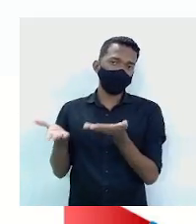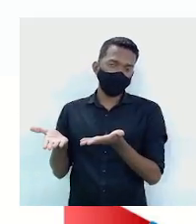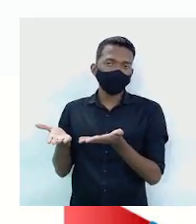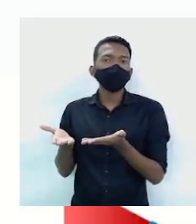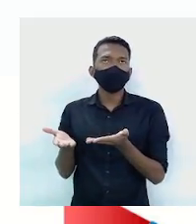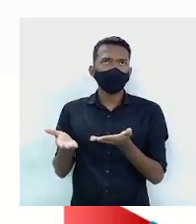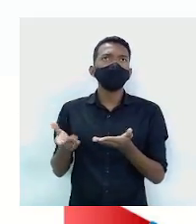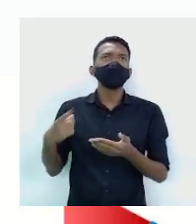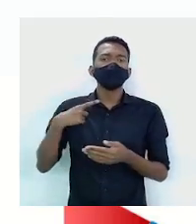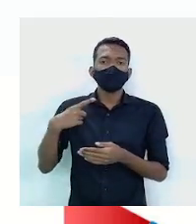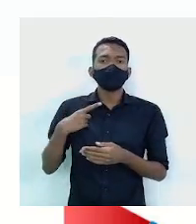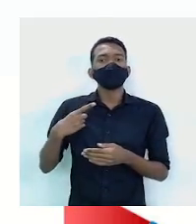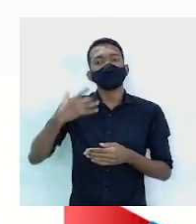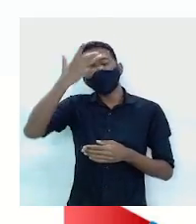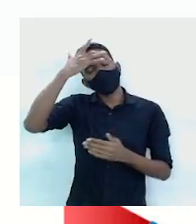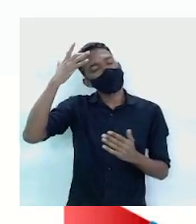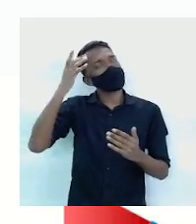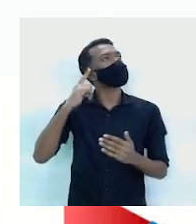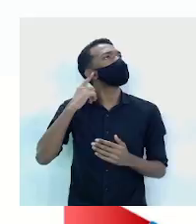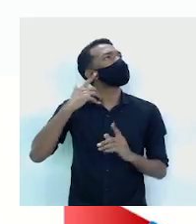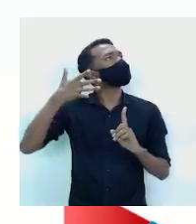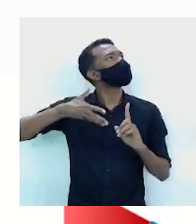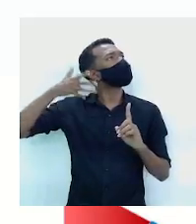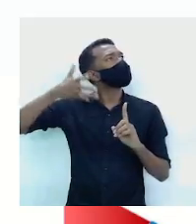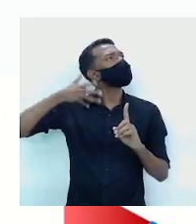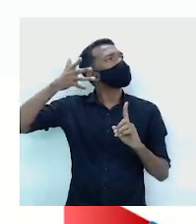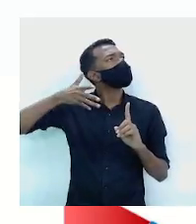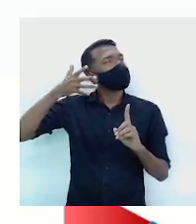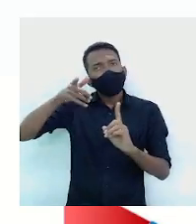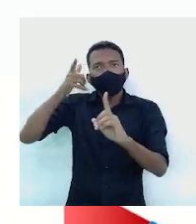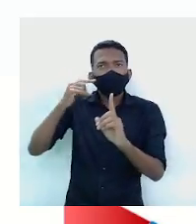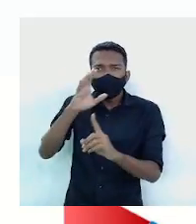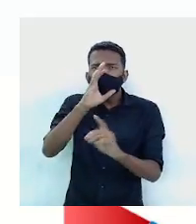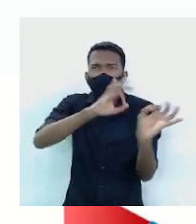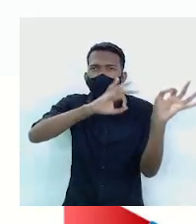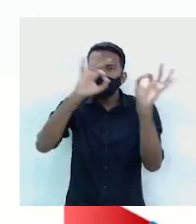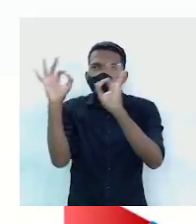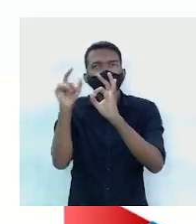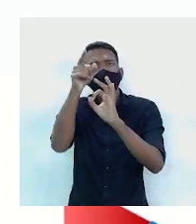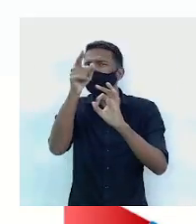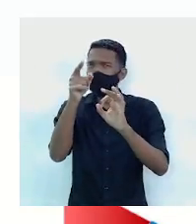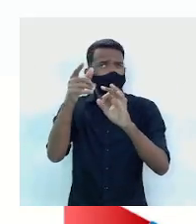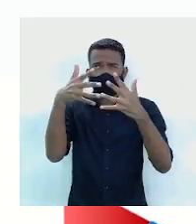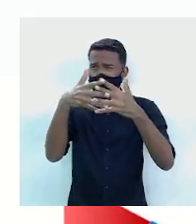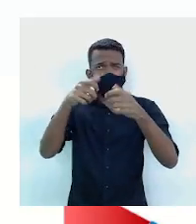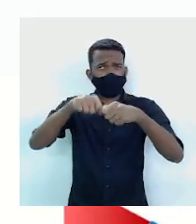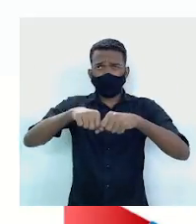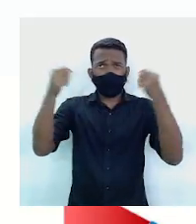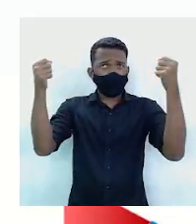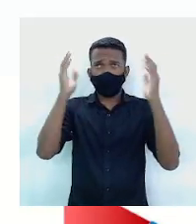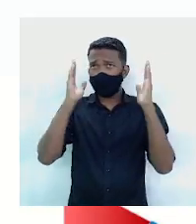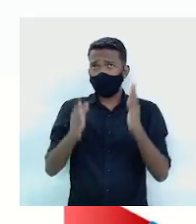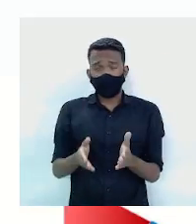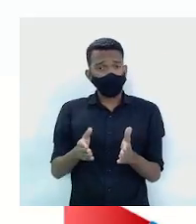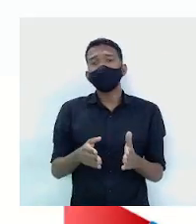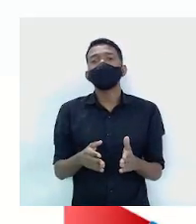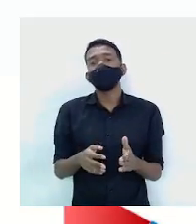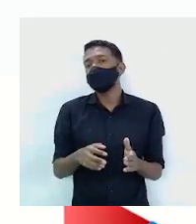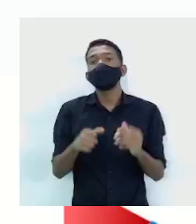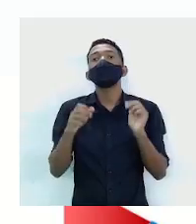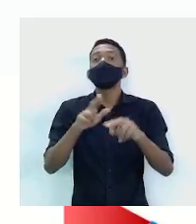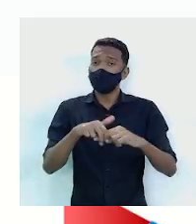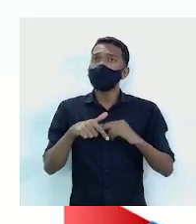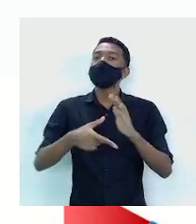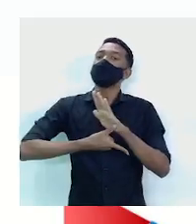a compreensão do ouvinte também, né, da pessoa que vai estar lá tendo contato com aquele texto. Por isso que o roteiro